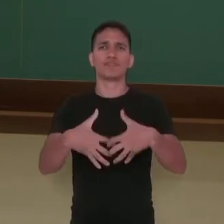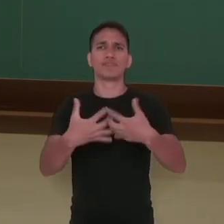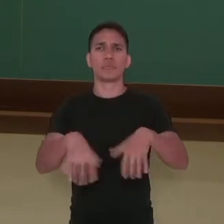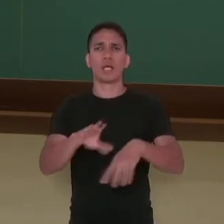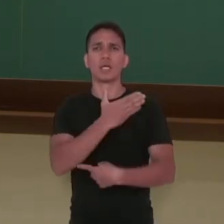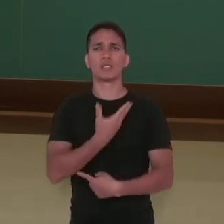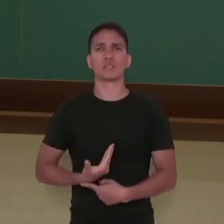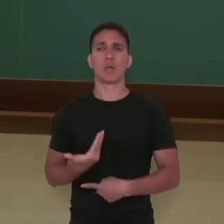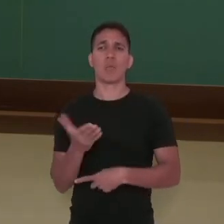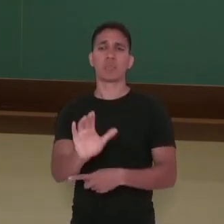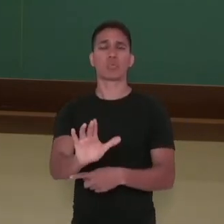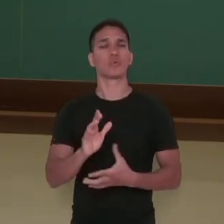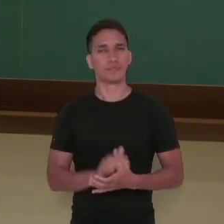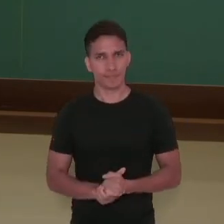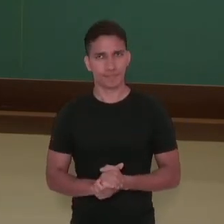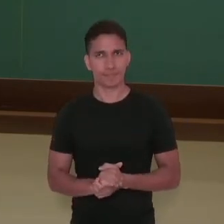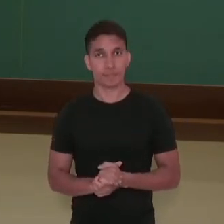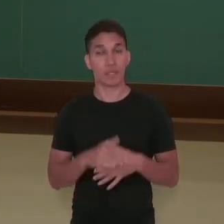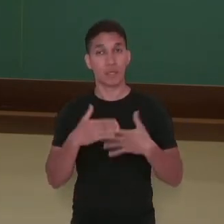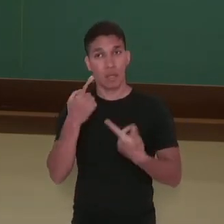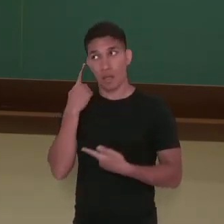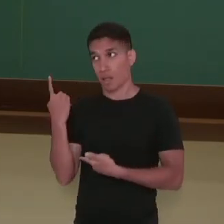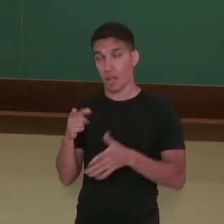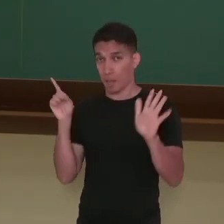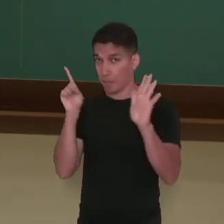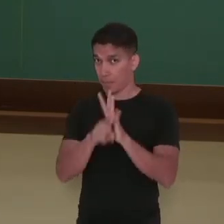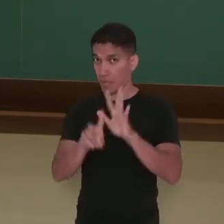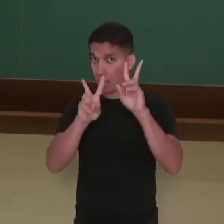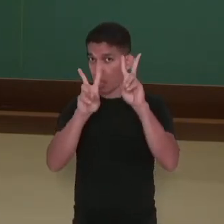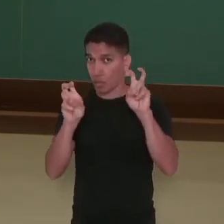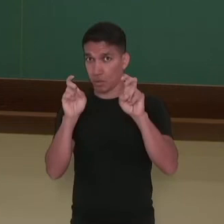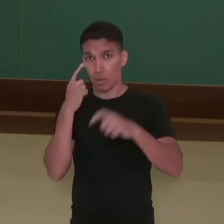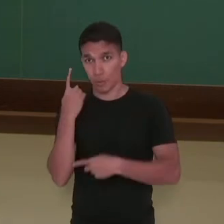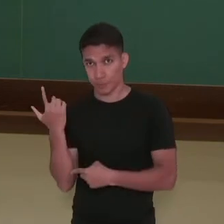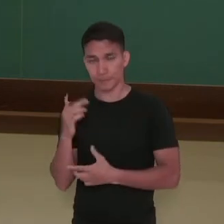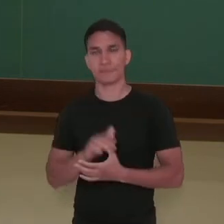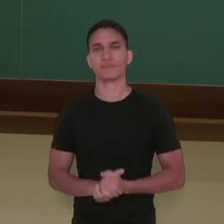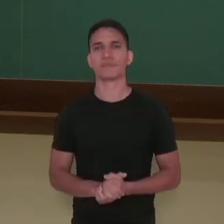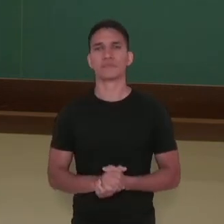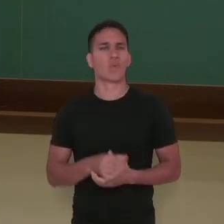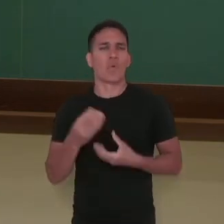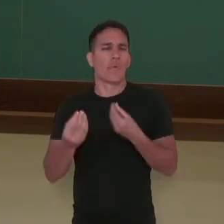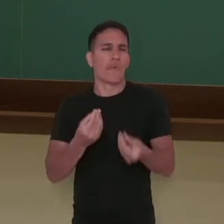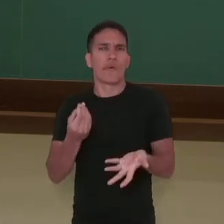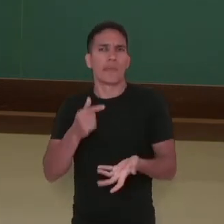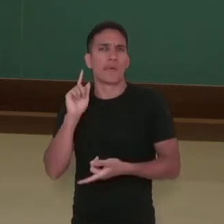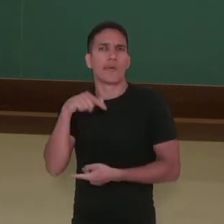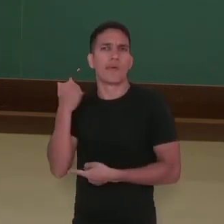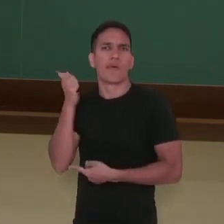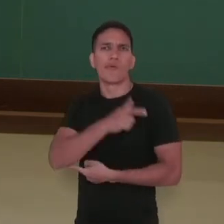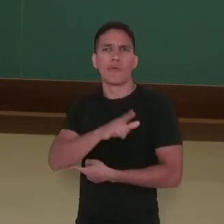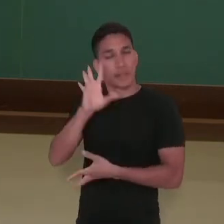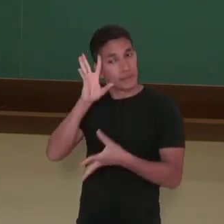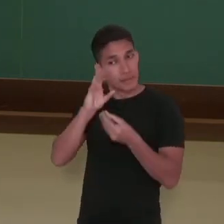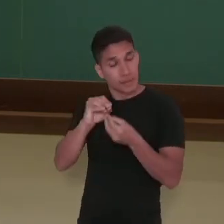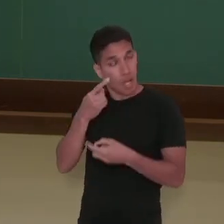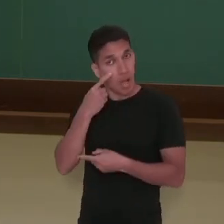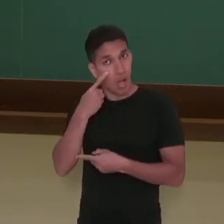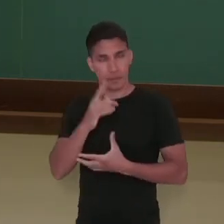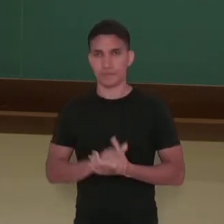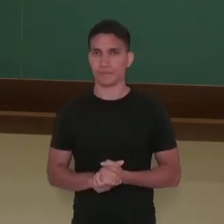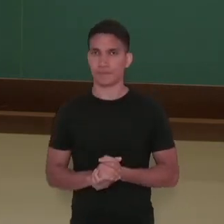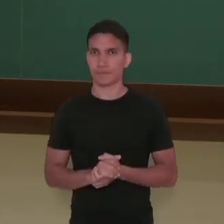A pergunta em questão, ao trecho entre aspas, é: como podemos entender, veja bem,